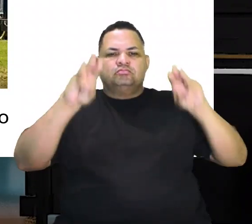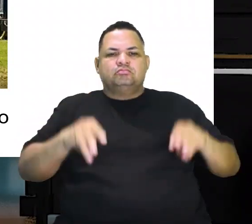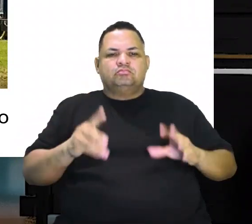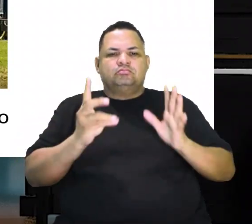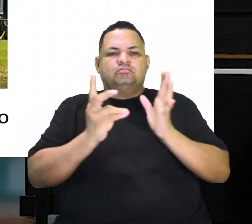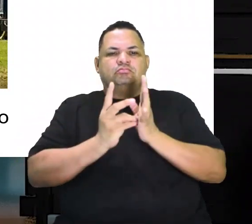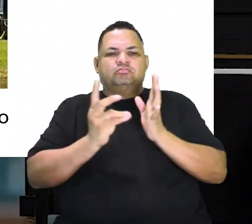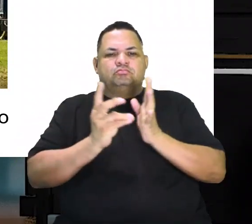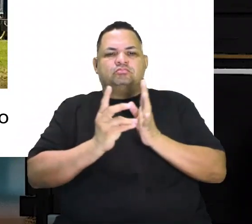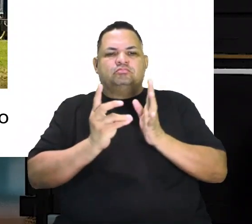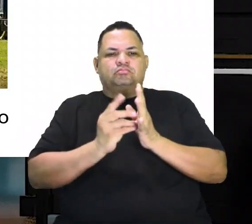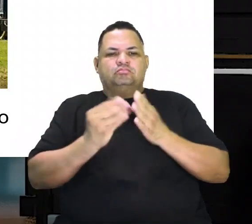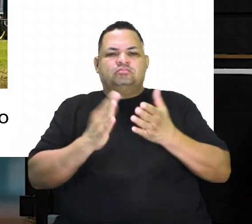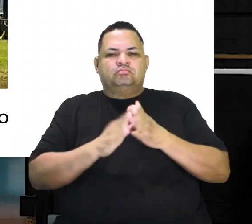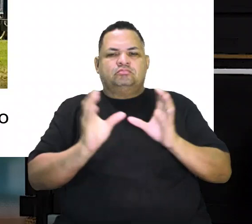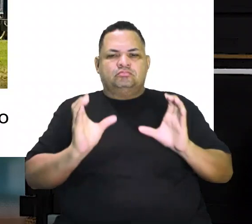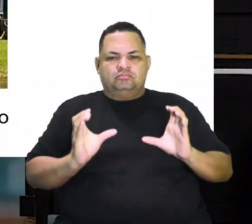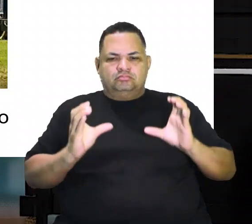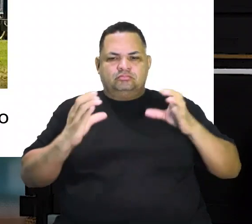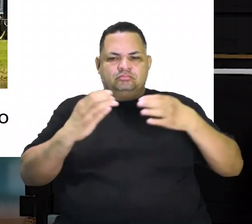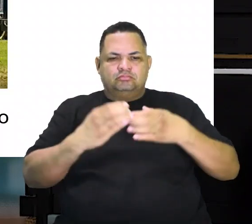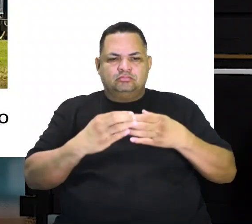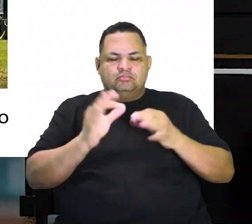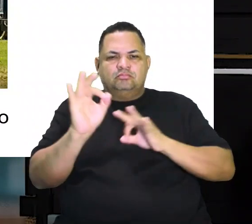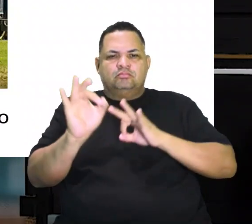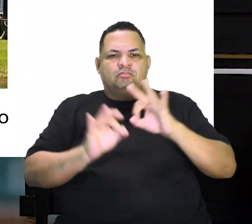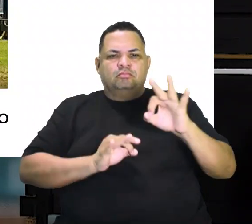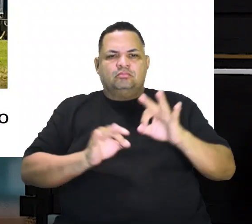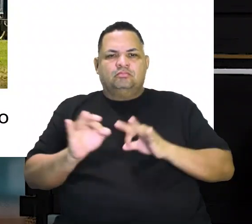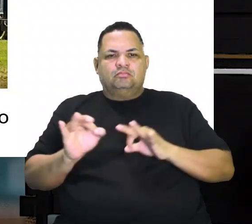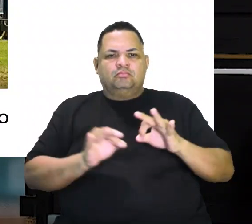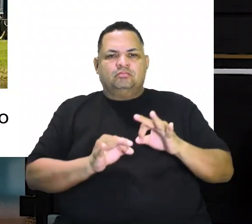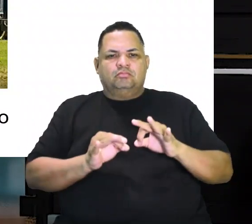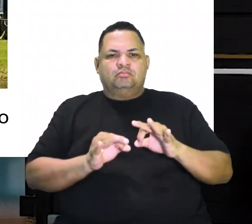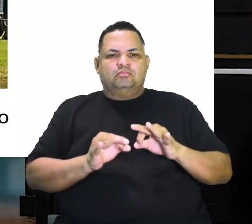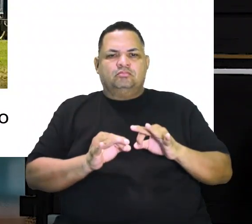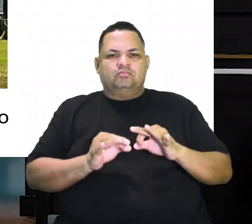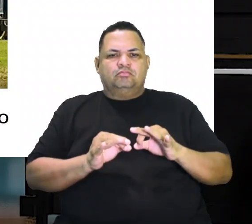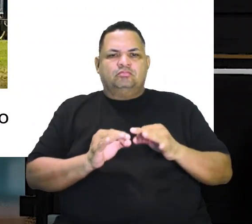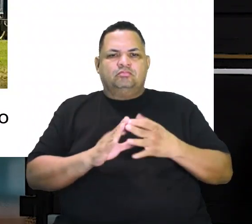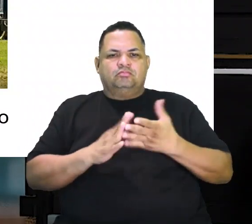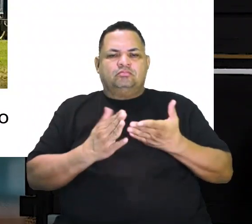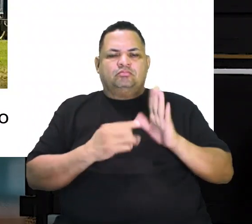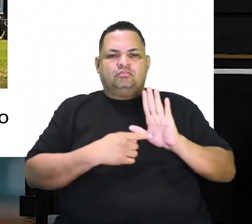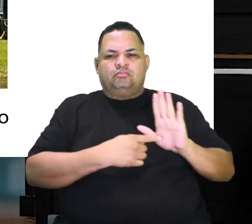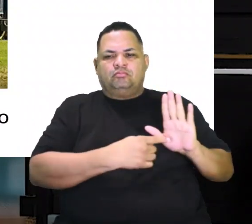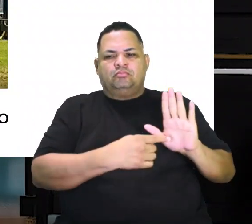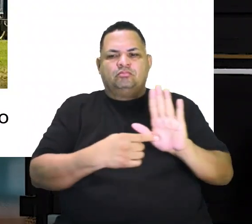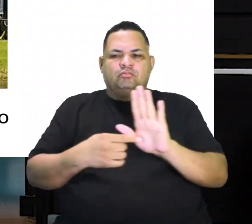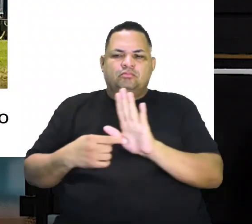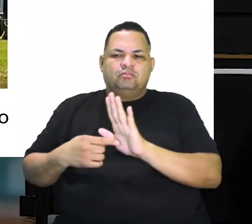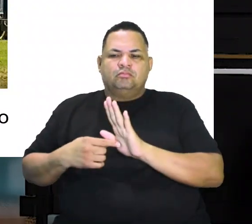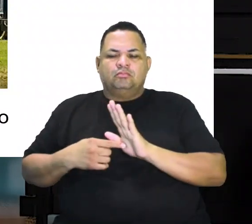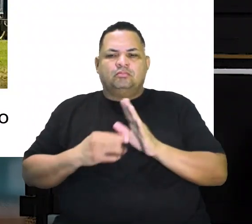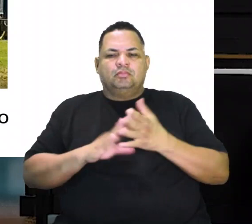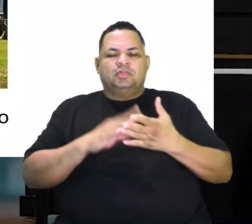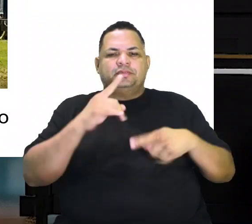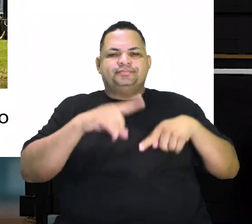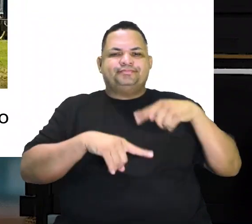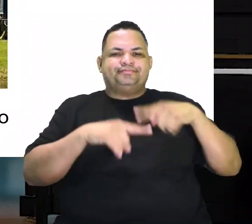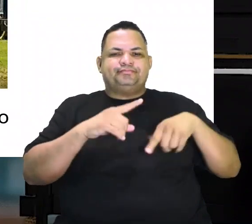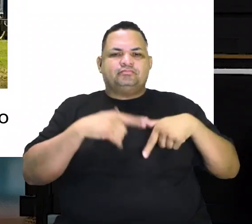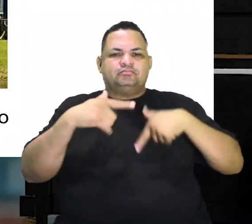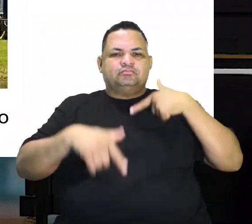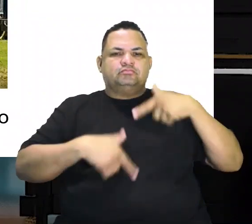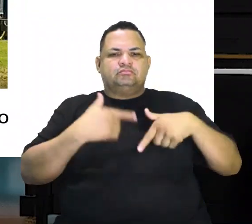Indígena, no qual esses grupos organizaram uma forma de expor seus materiais, suas